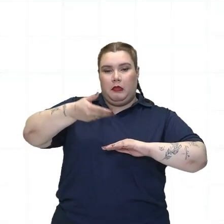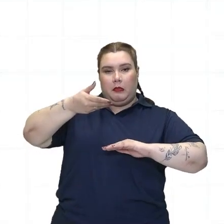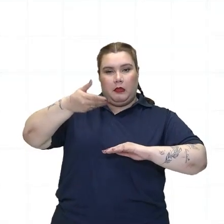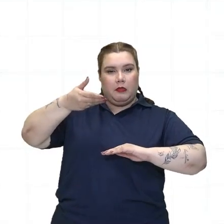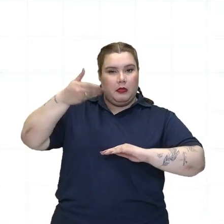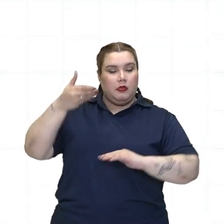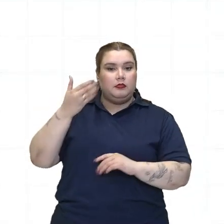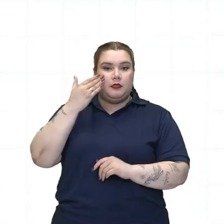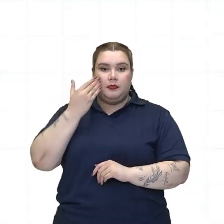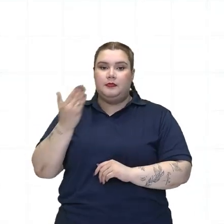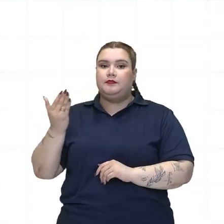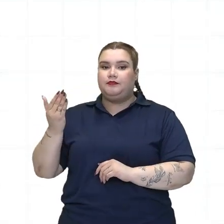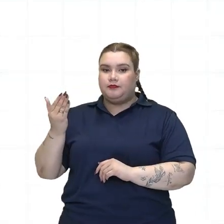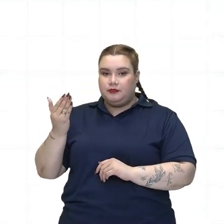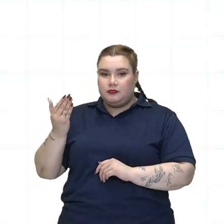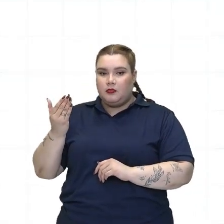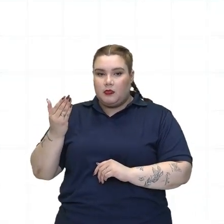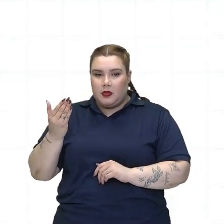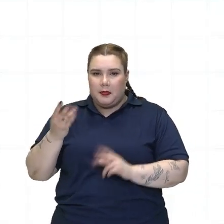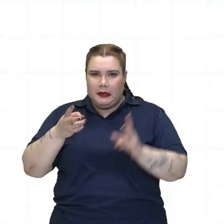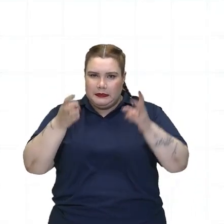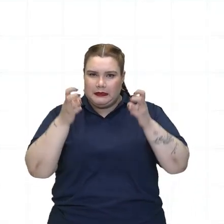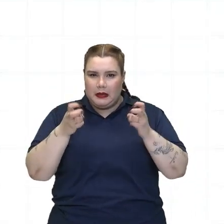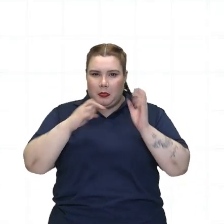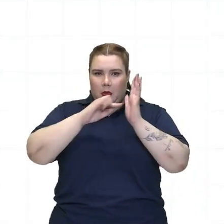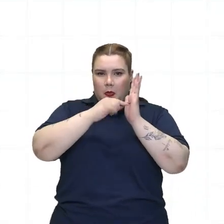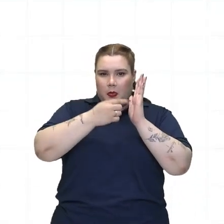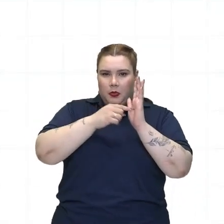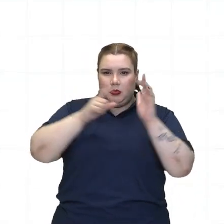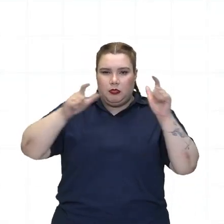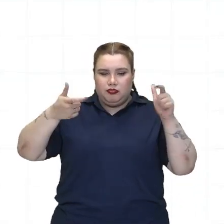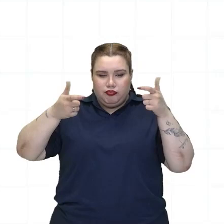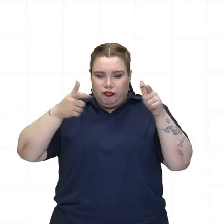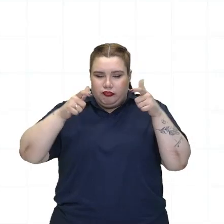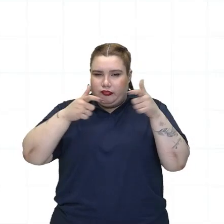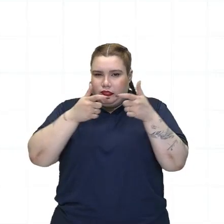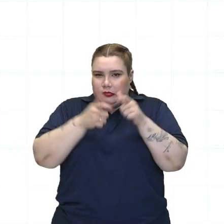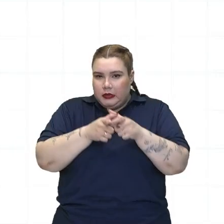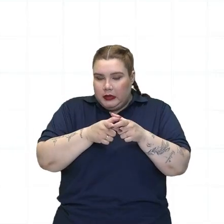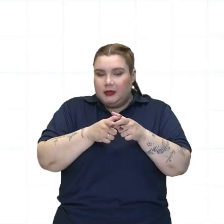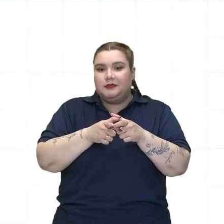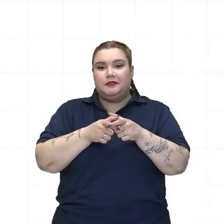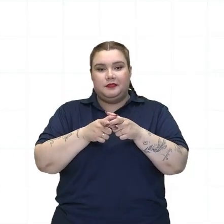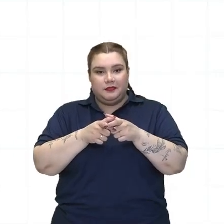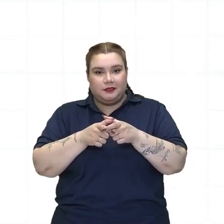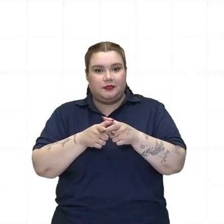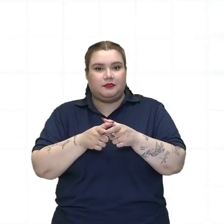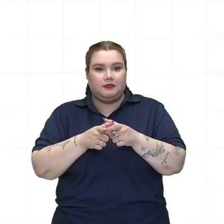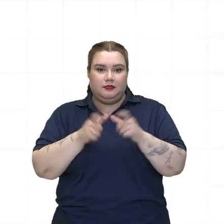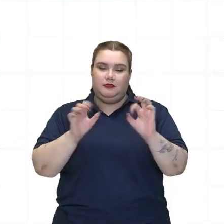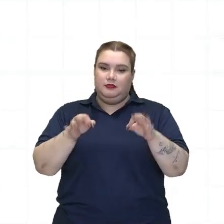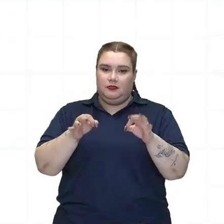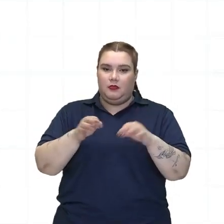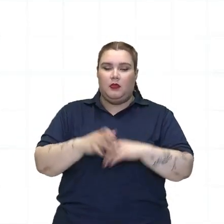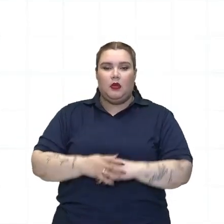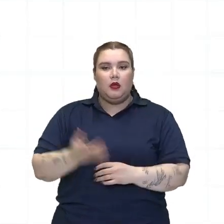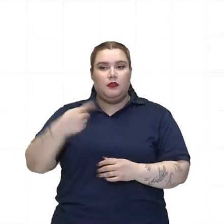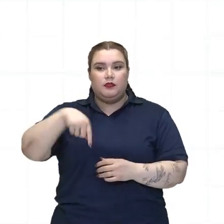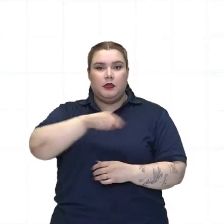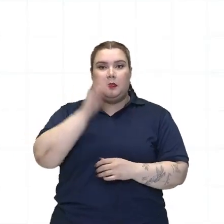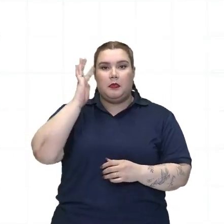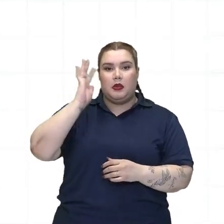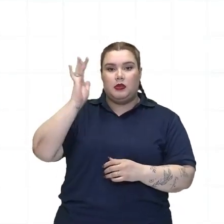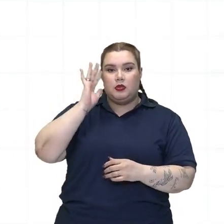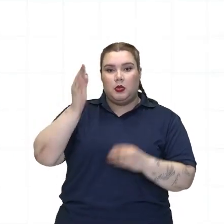ó, olha como está ficando pequena já o município aí de Rio Preto da Eva. Então, imagina o